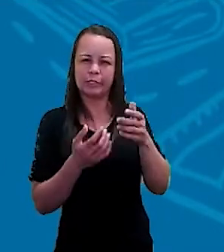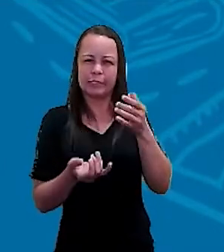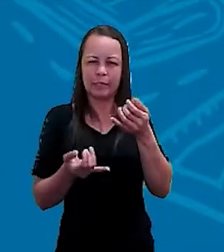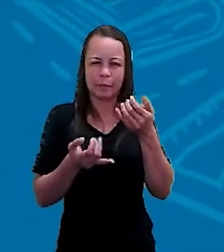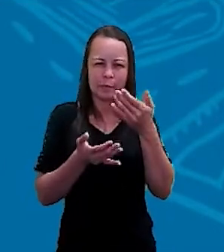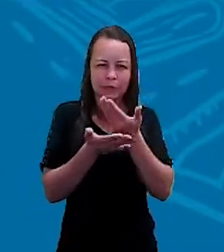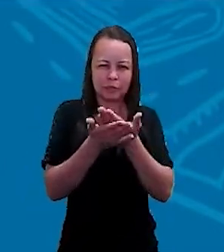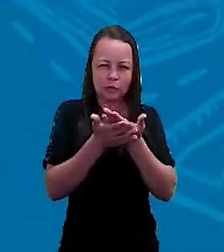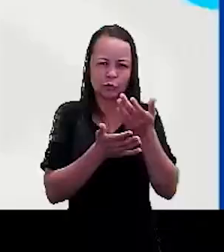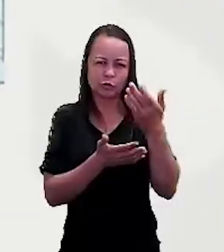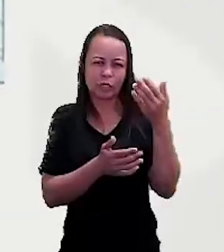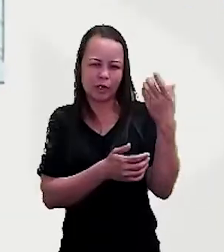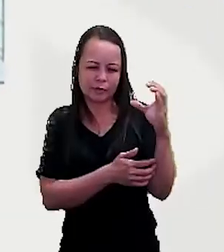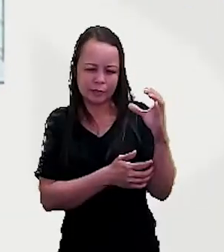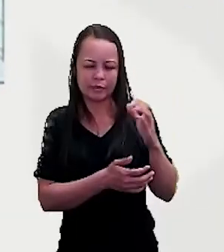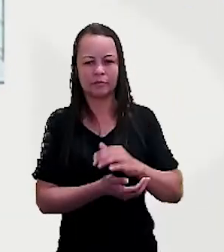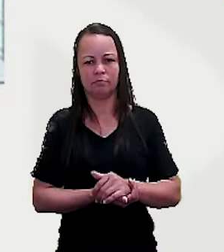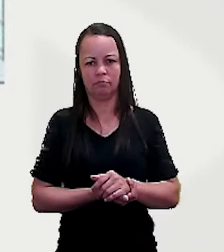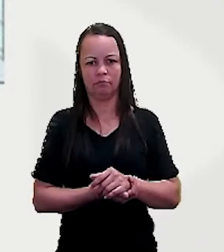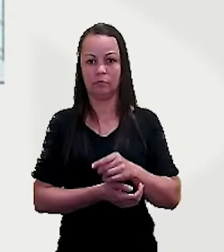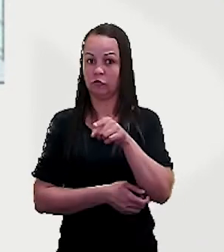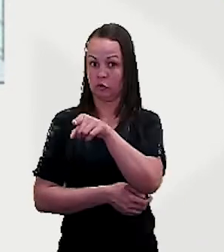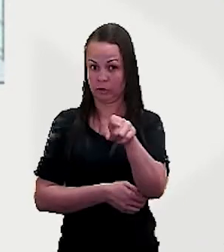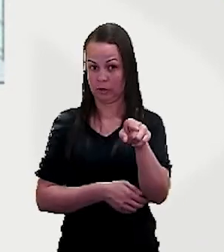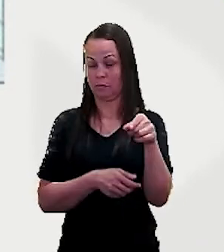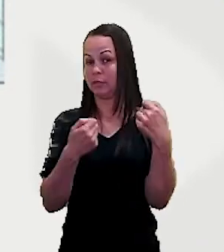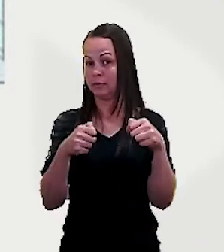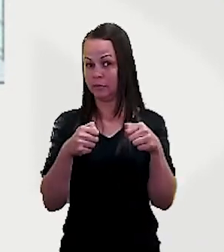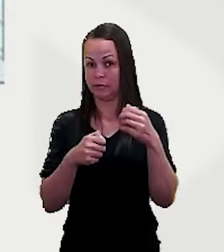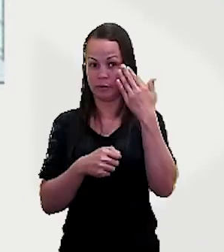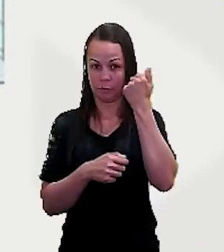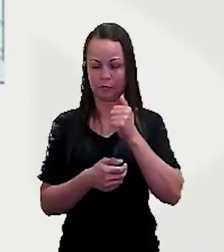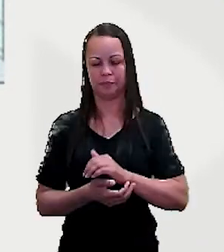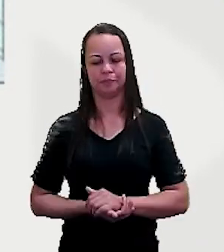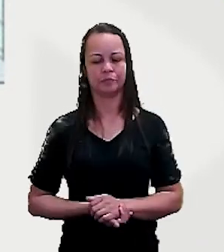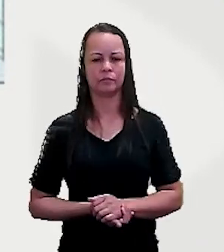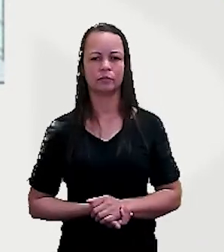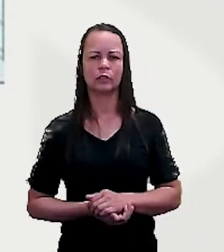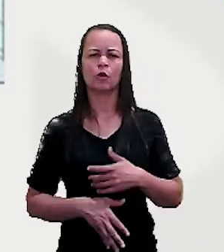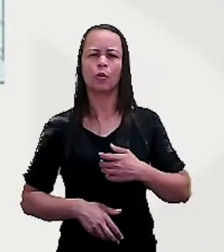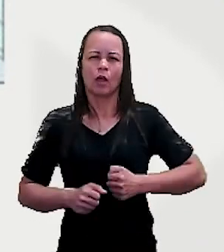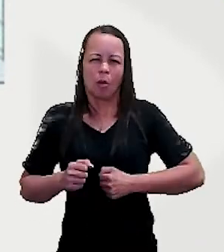E aí, você precisa saber. Quando